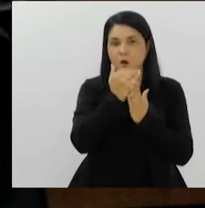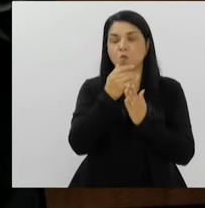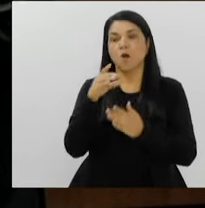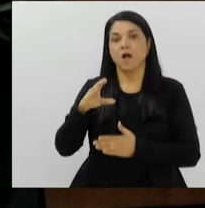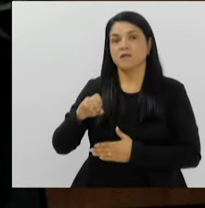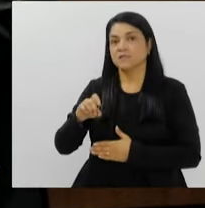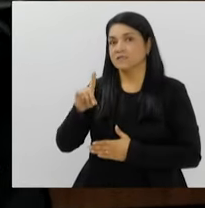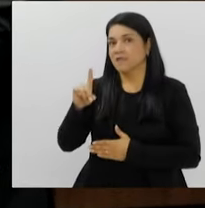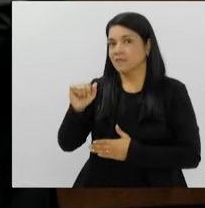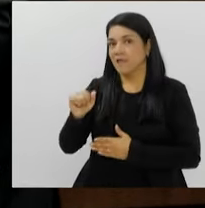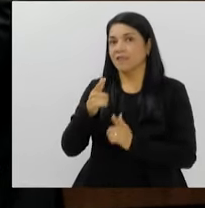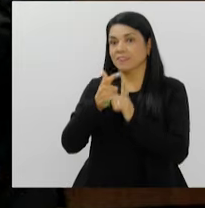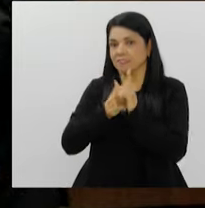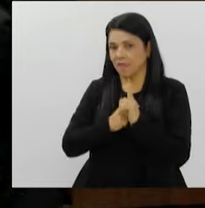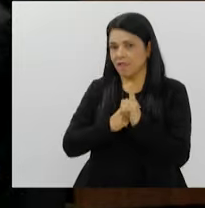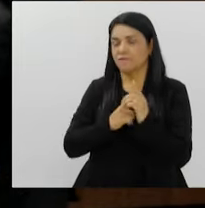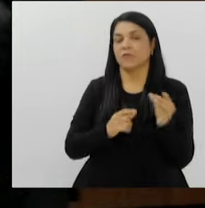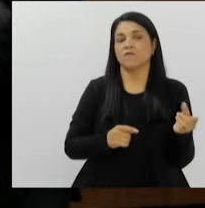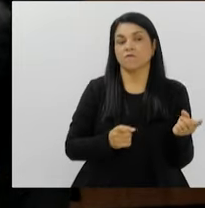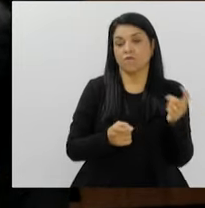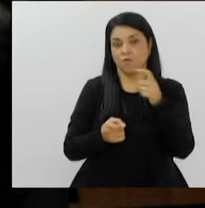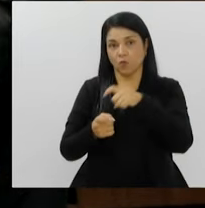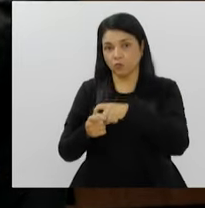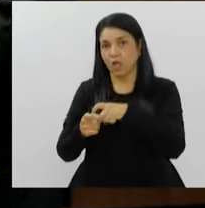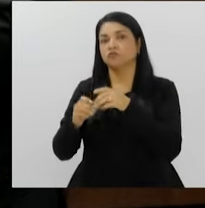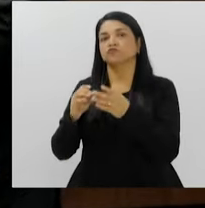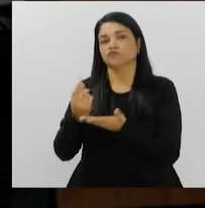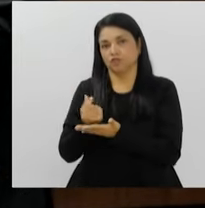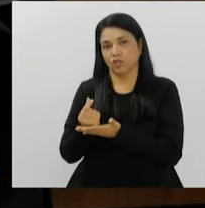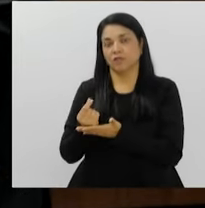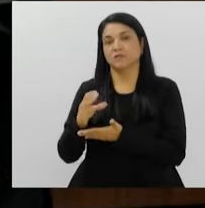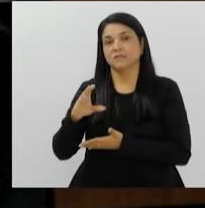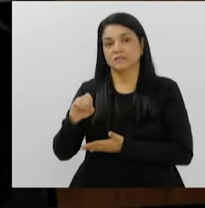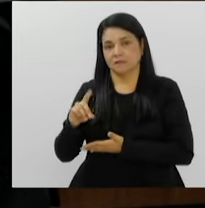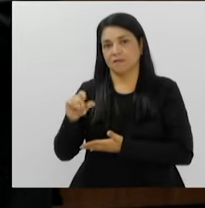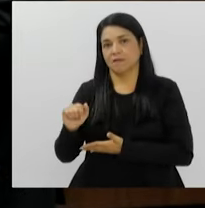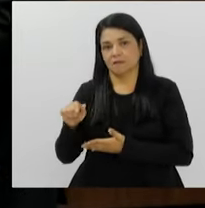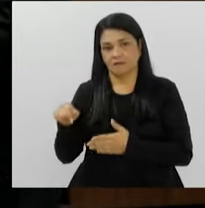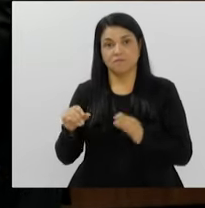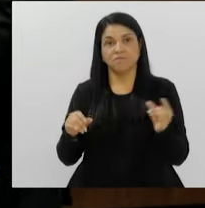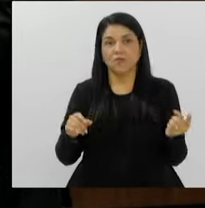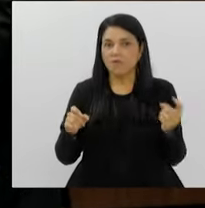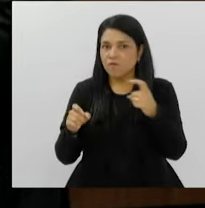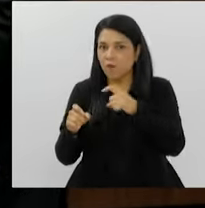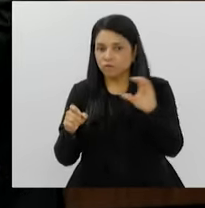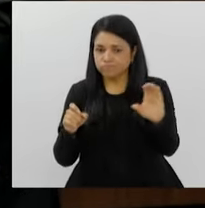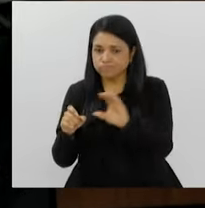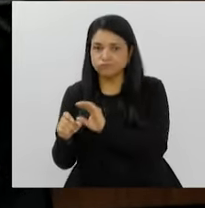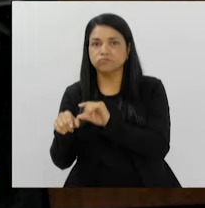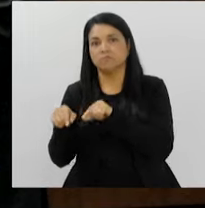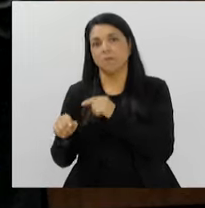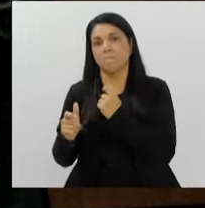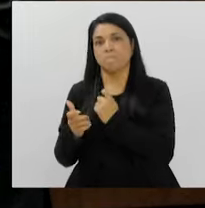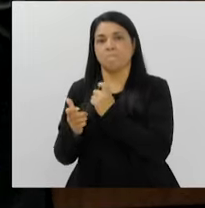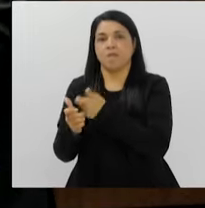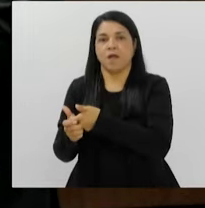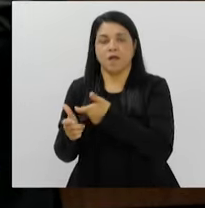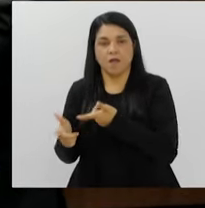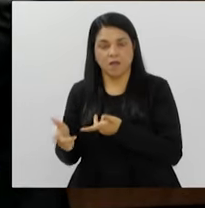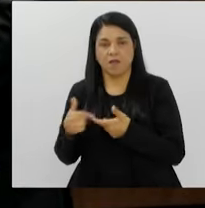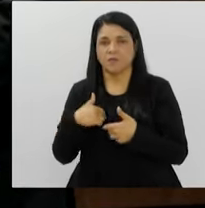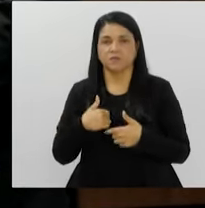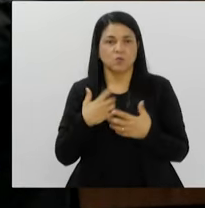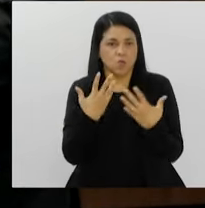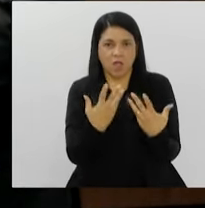temos que fazer com que esse dinheiro volte para a SEDAI. Não podemos passar panos, né, e nem muito menos aceitar lobby de governo, aceitar lobby de